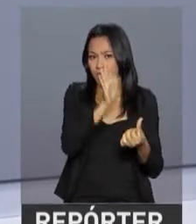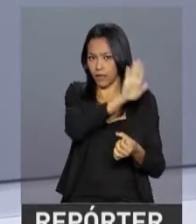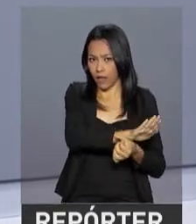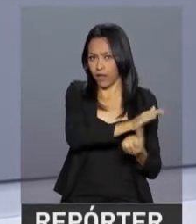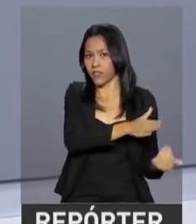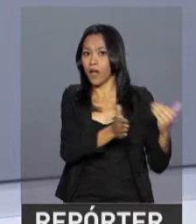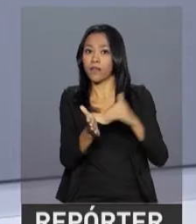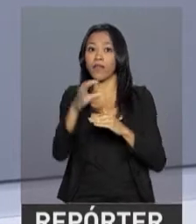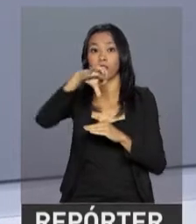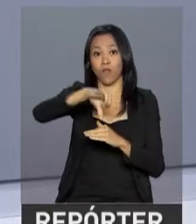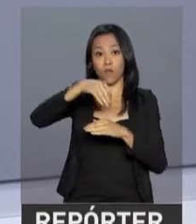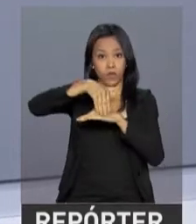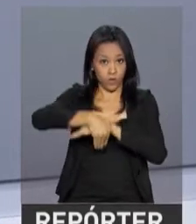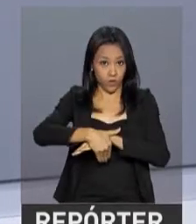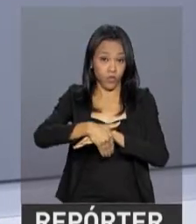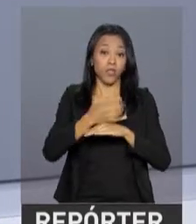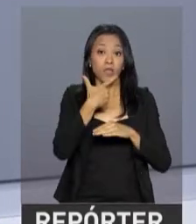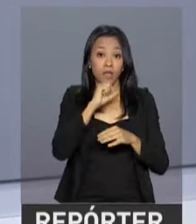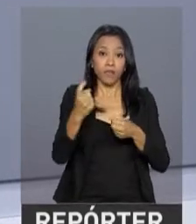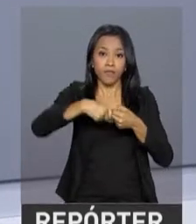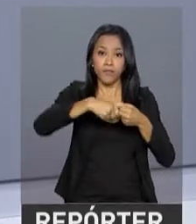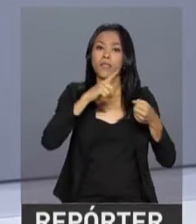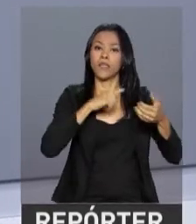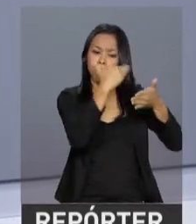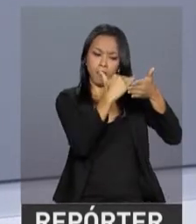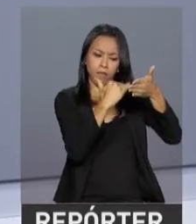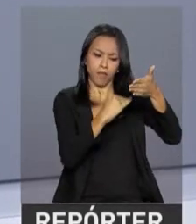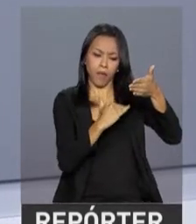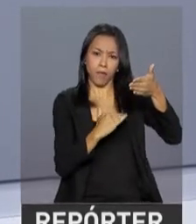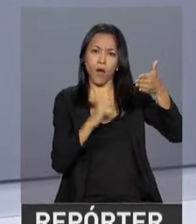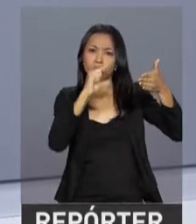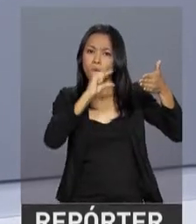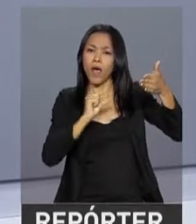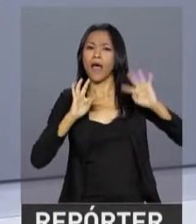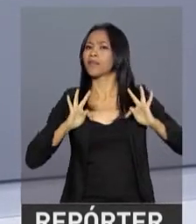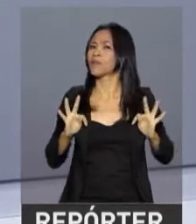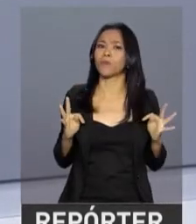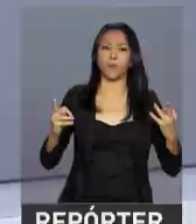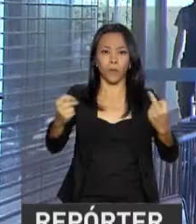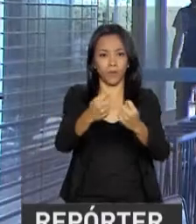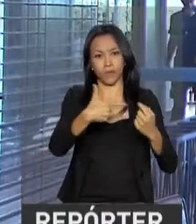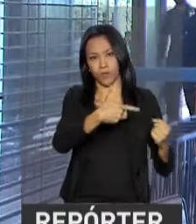às nove da noite a adesão será escalonado até chegar a toda a população em 2020